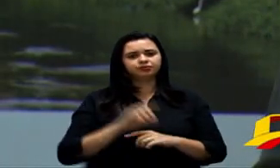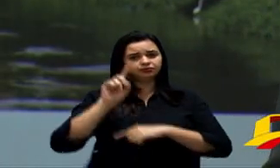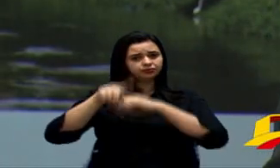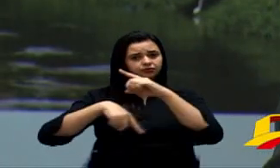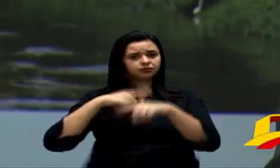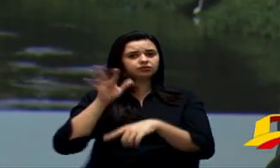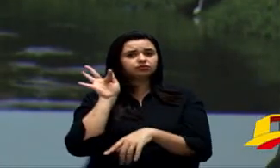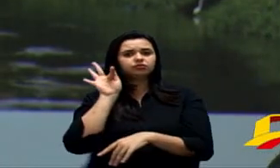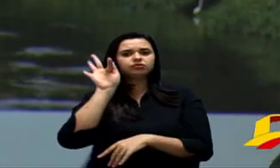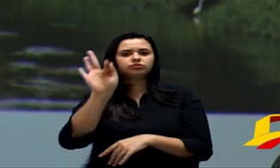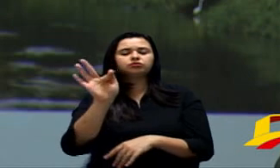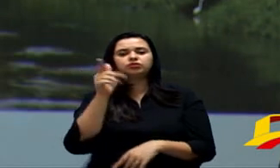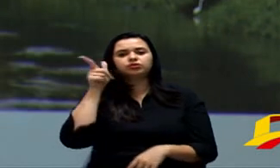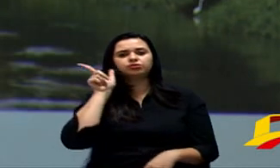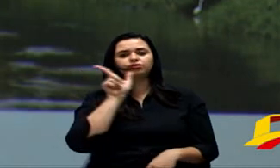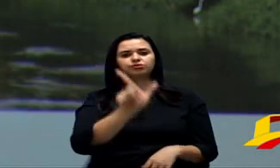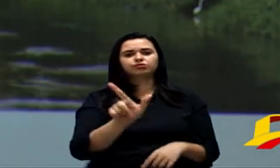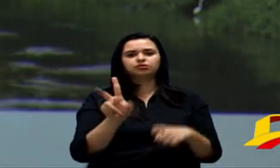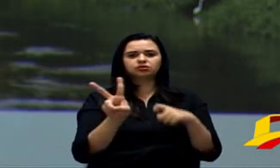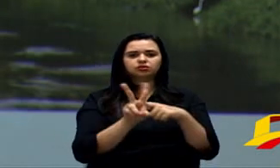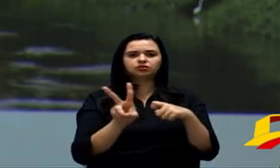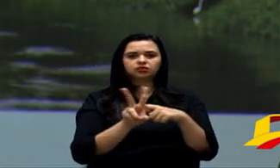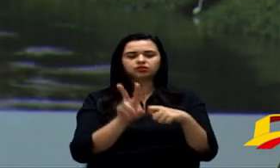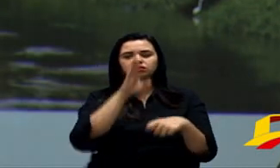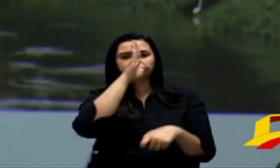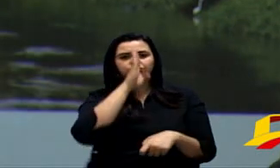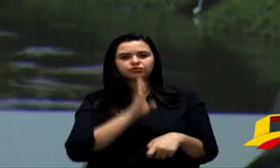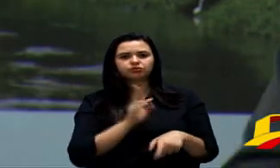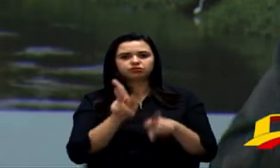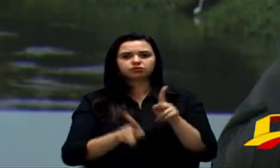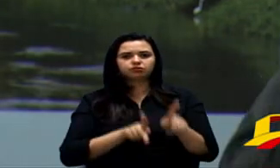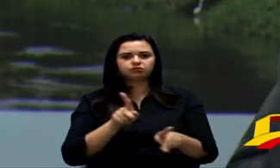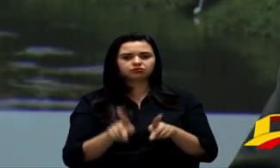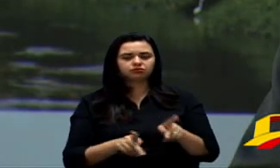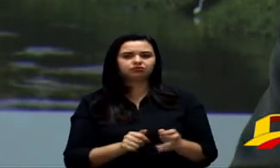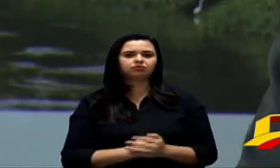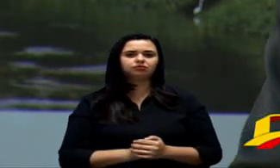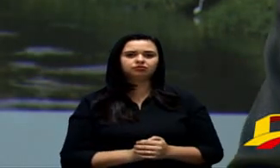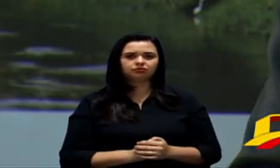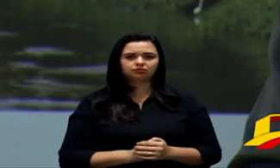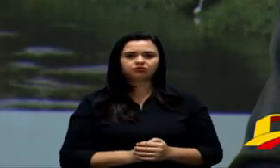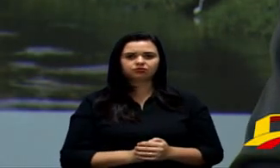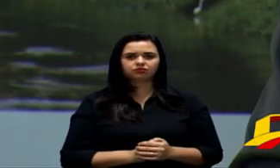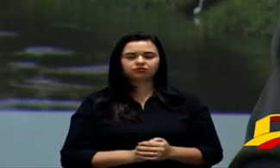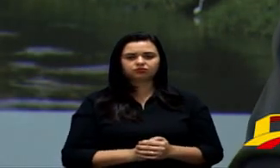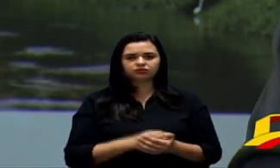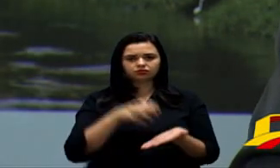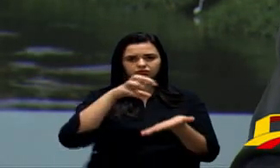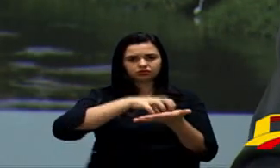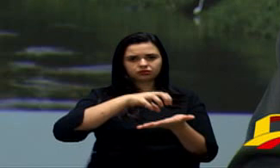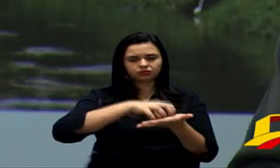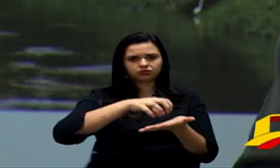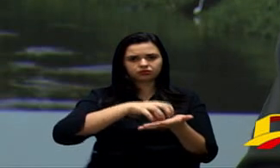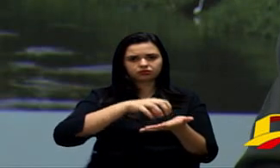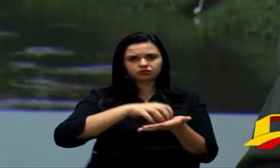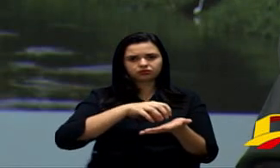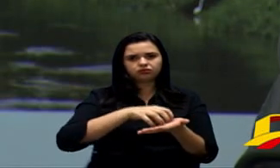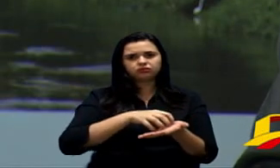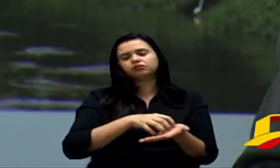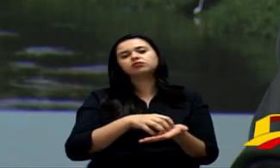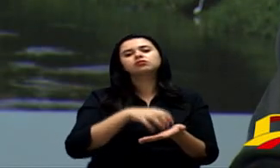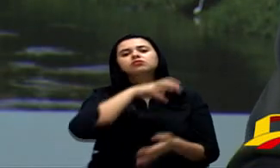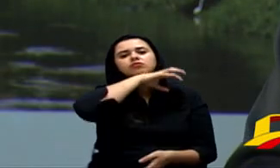hospital veterinário gratuito e tem o CETAS também, que é o Centro para os Animais Silvestres, Centro de Triagem para os